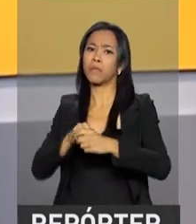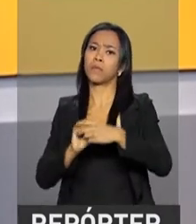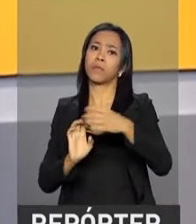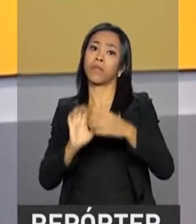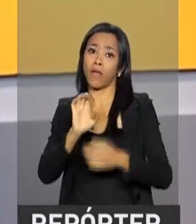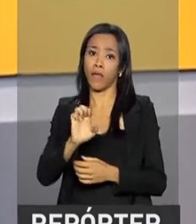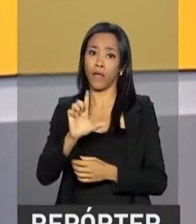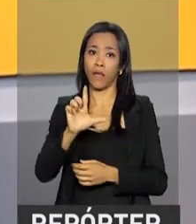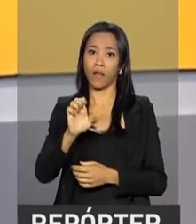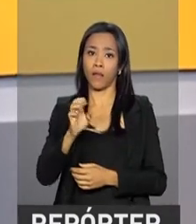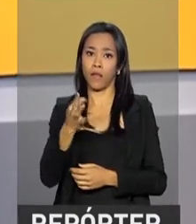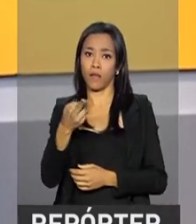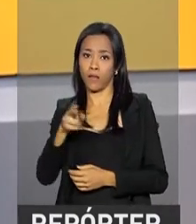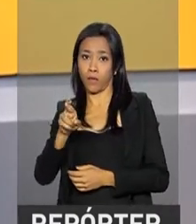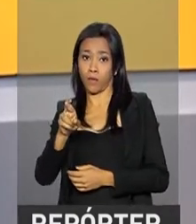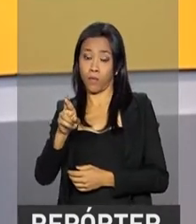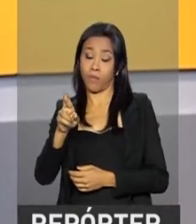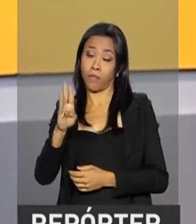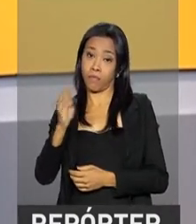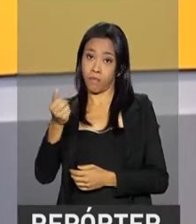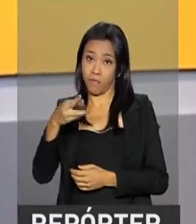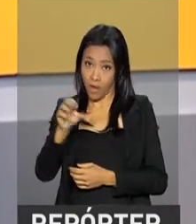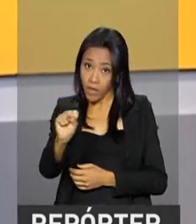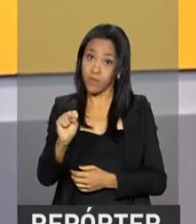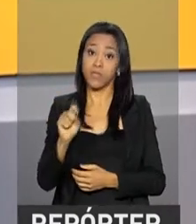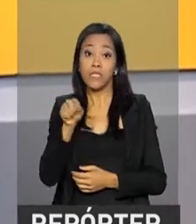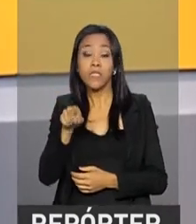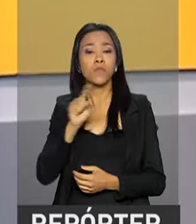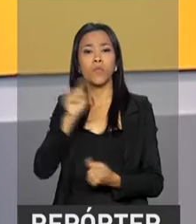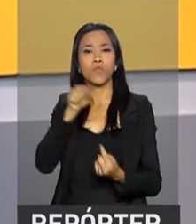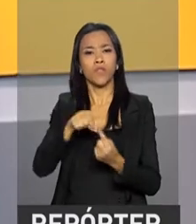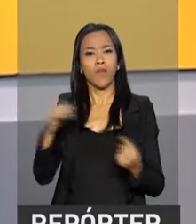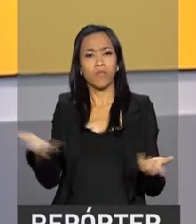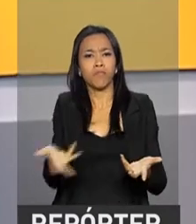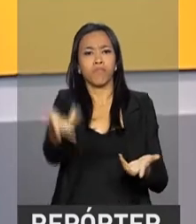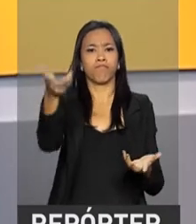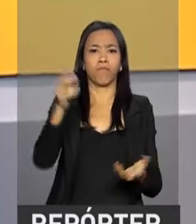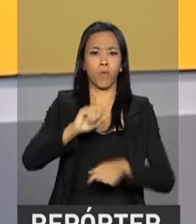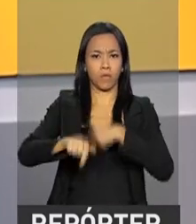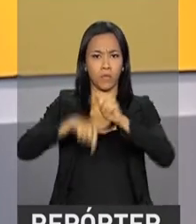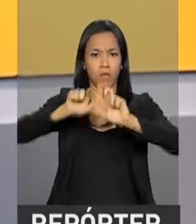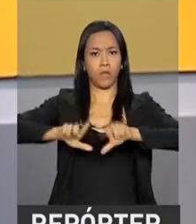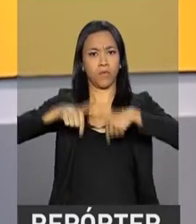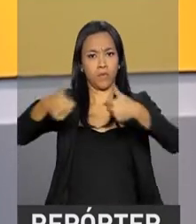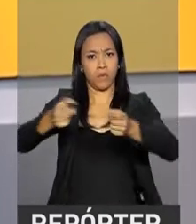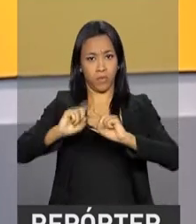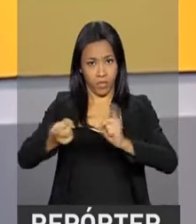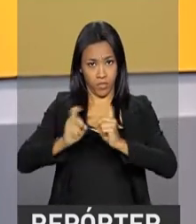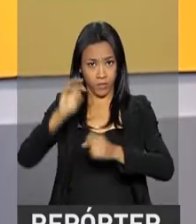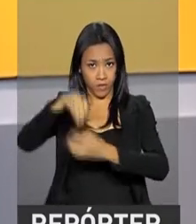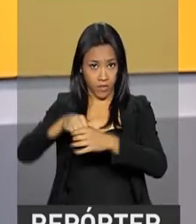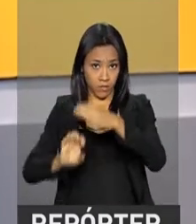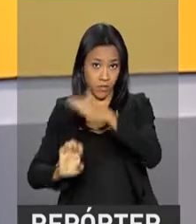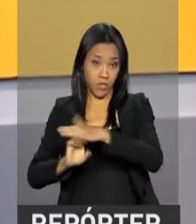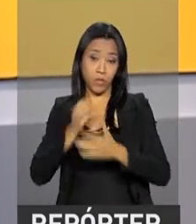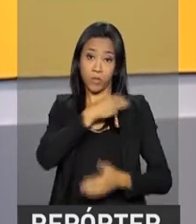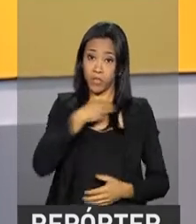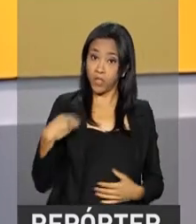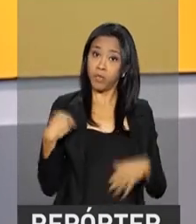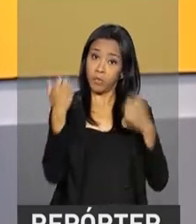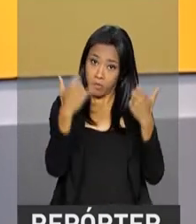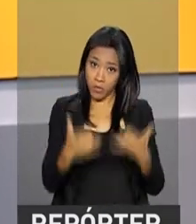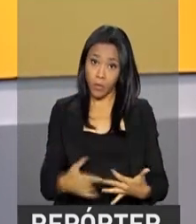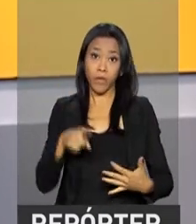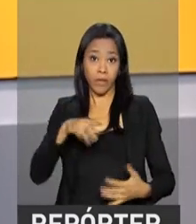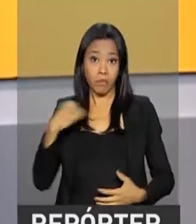competitividade e agilidade à empresa o ministro de minas e energia fernando coelho filho destacou a importância da ação e